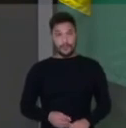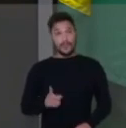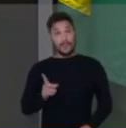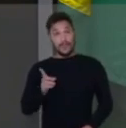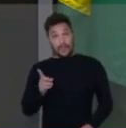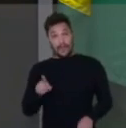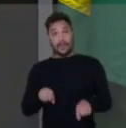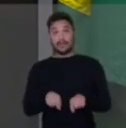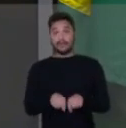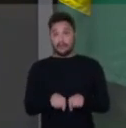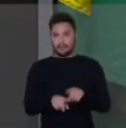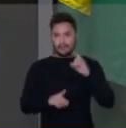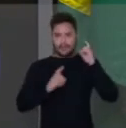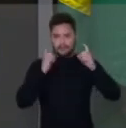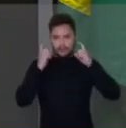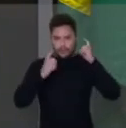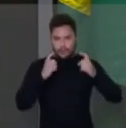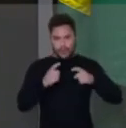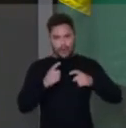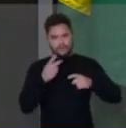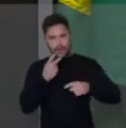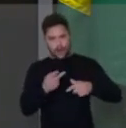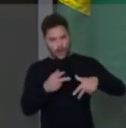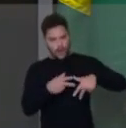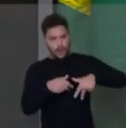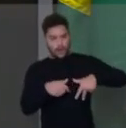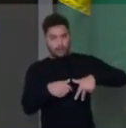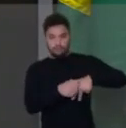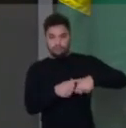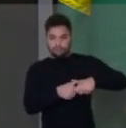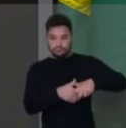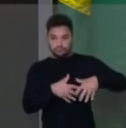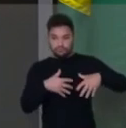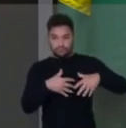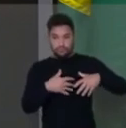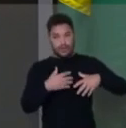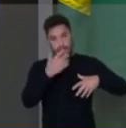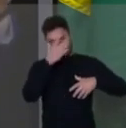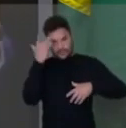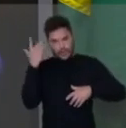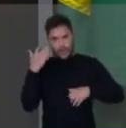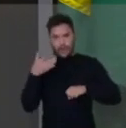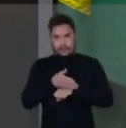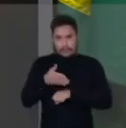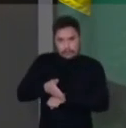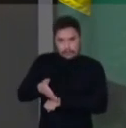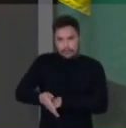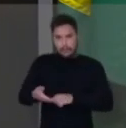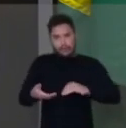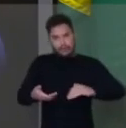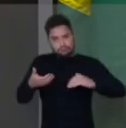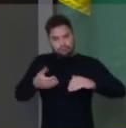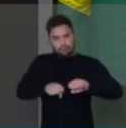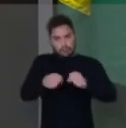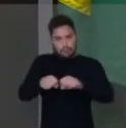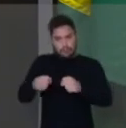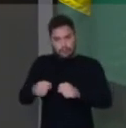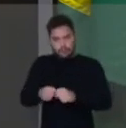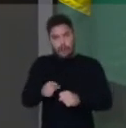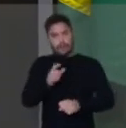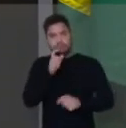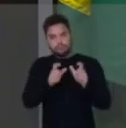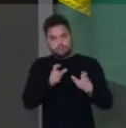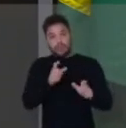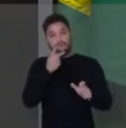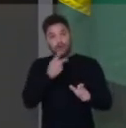preocupando, chamando de terroristas as pessoas que invadiram aqui, baderneiros do Congresso Nacional, mas até